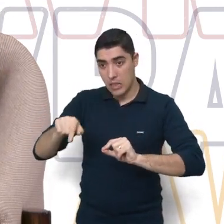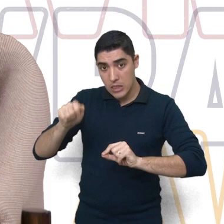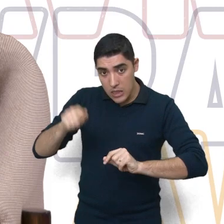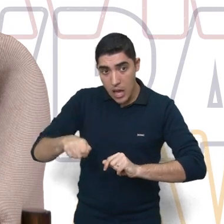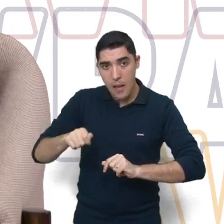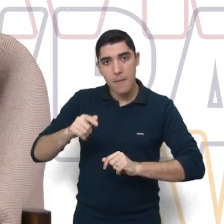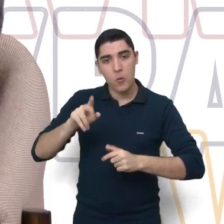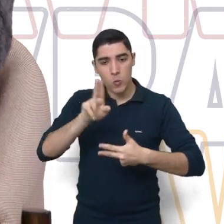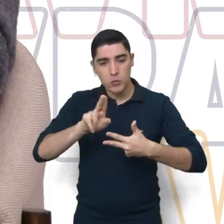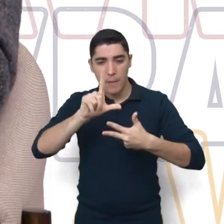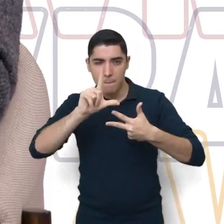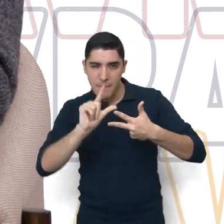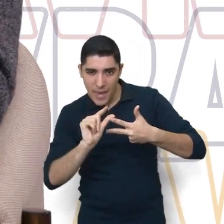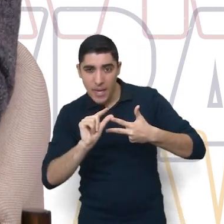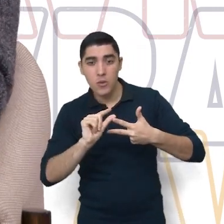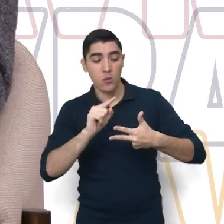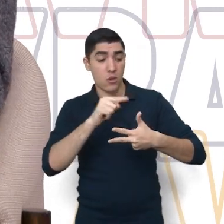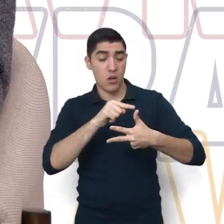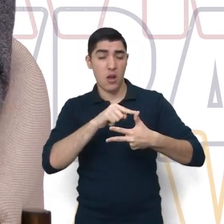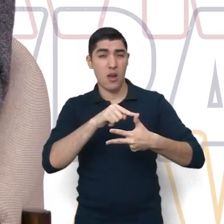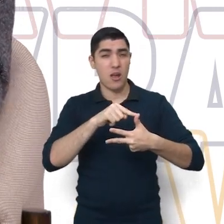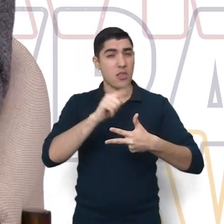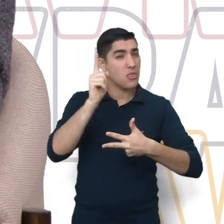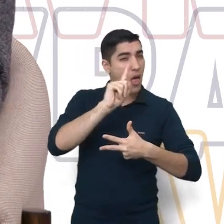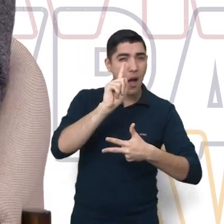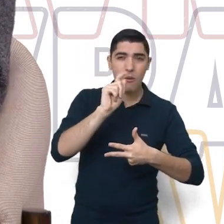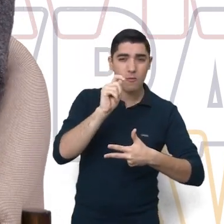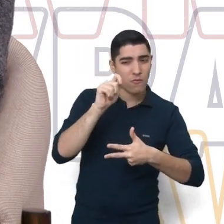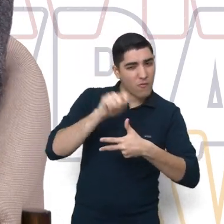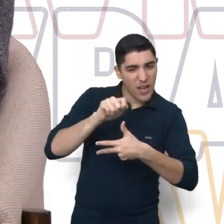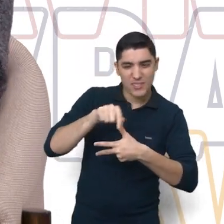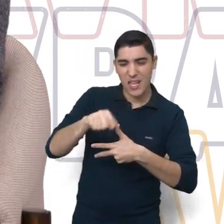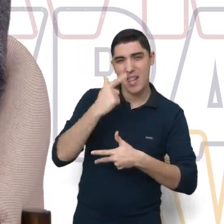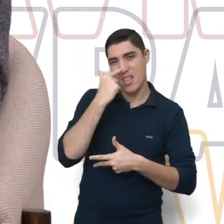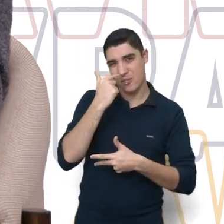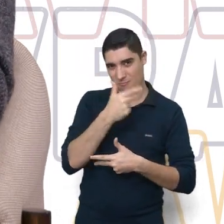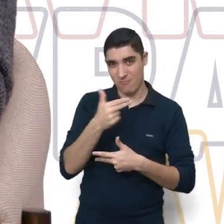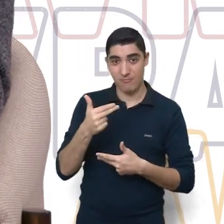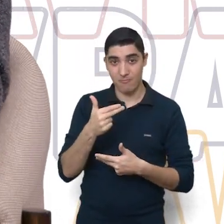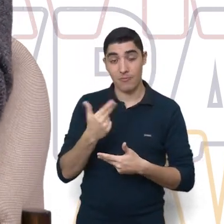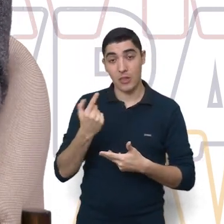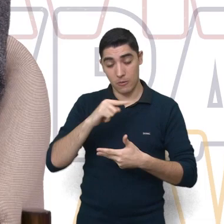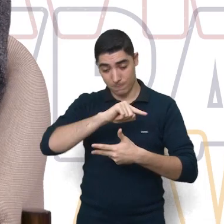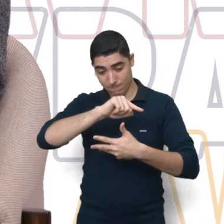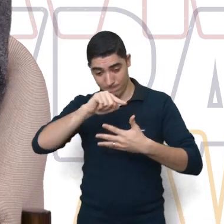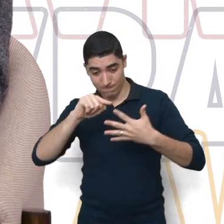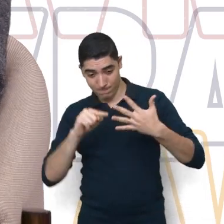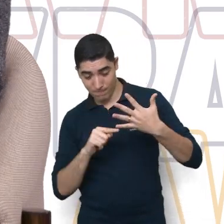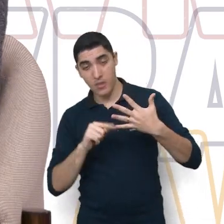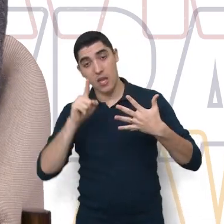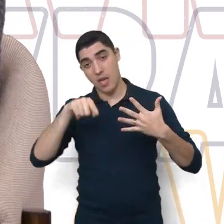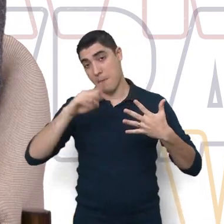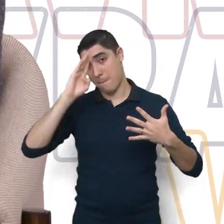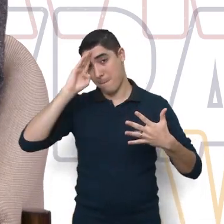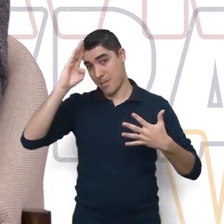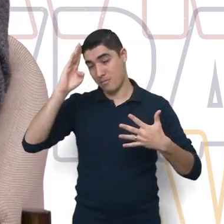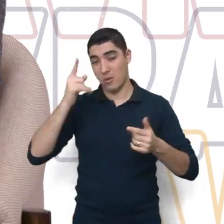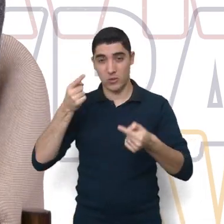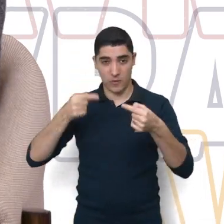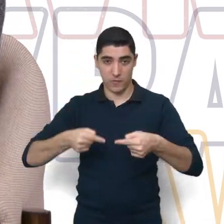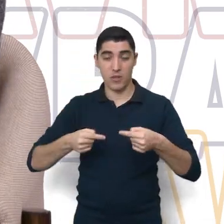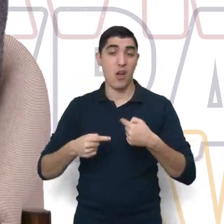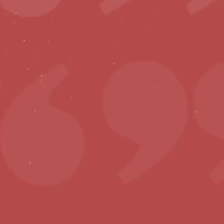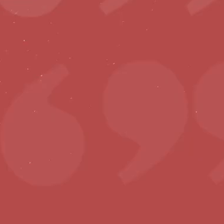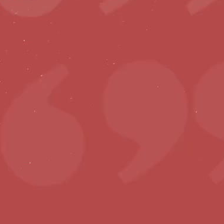consumo ou não gerar Então acho que esse é o maior desafio a gente ainda não não